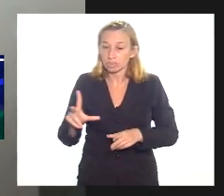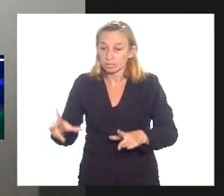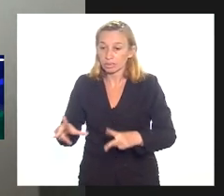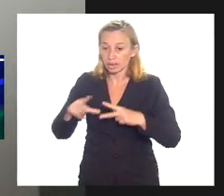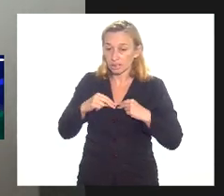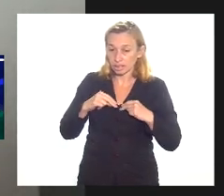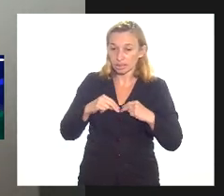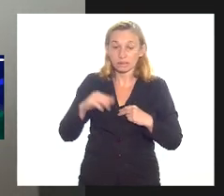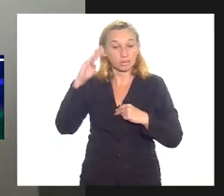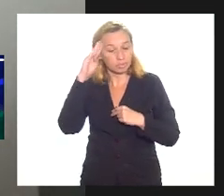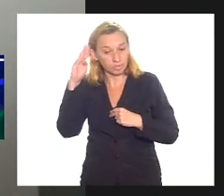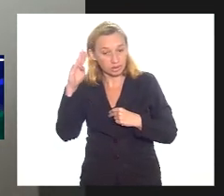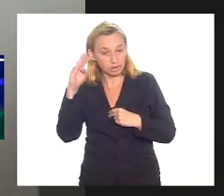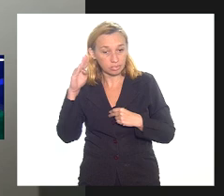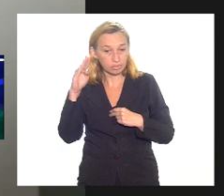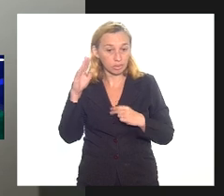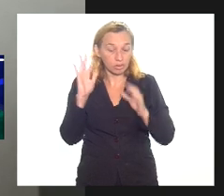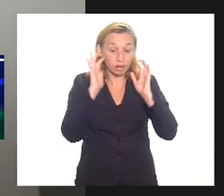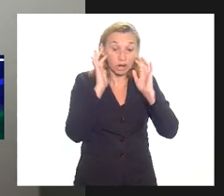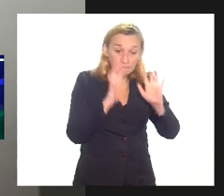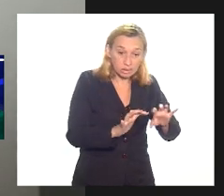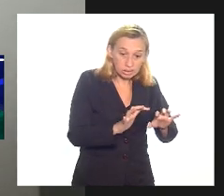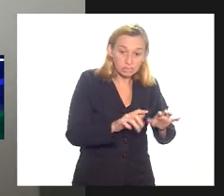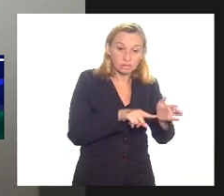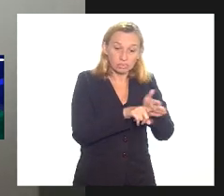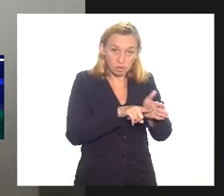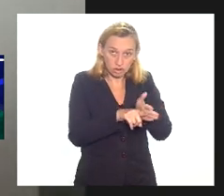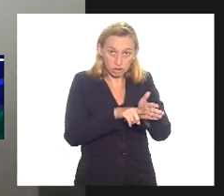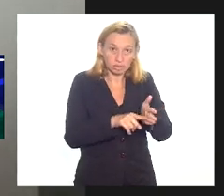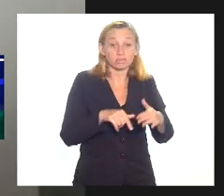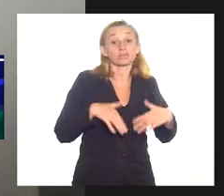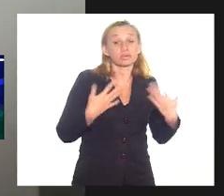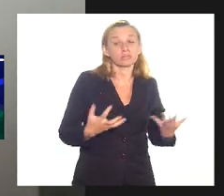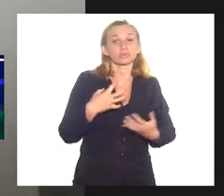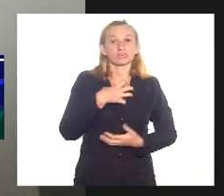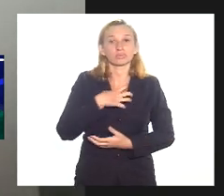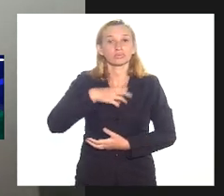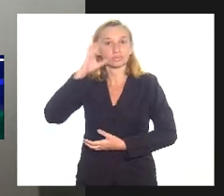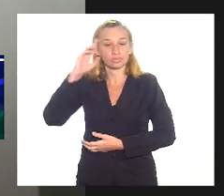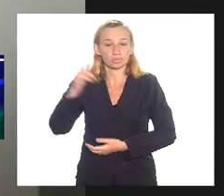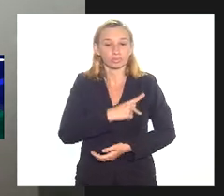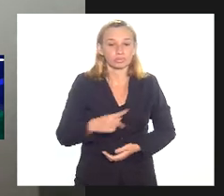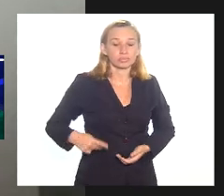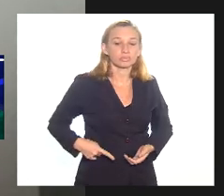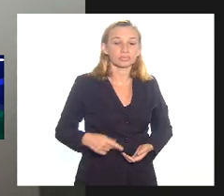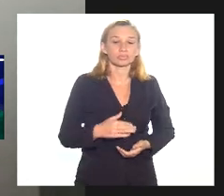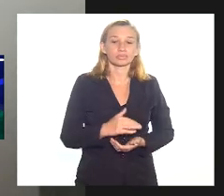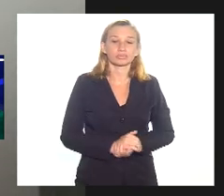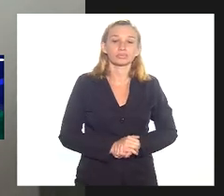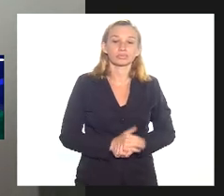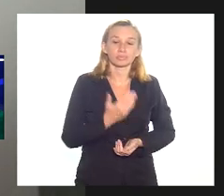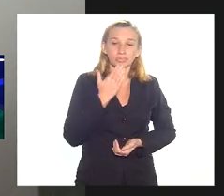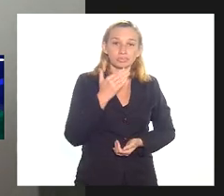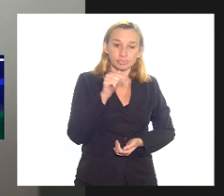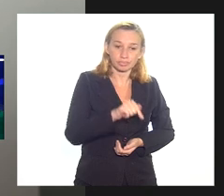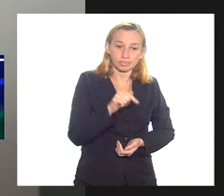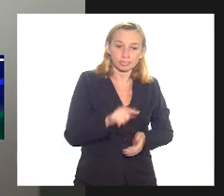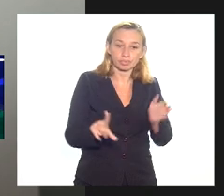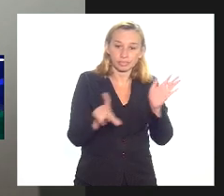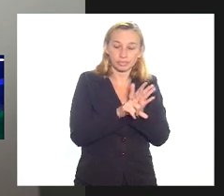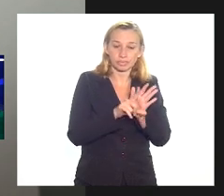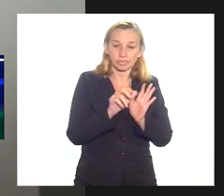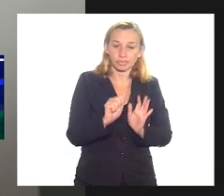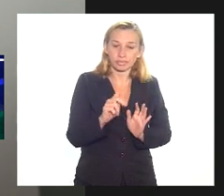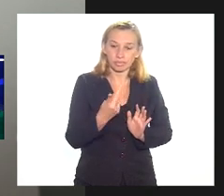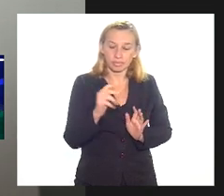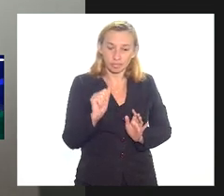ter priorização das investigações. Então, nesse sentido, senhor presidente, reivindicar aqui a Lei Ágata para